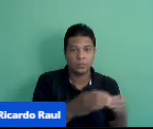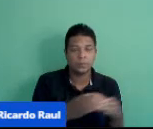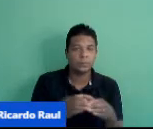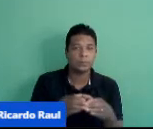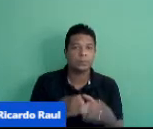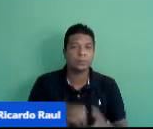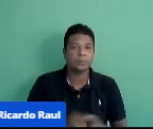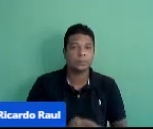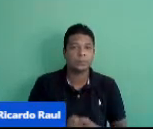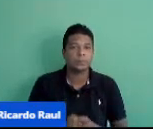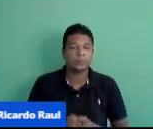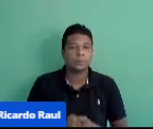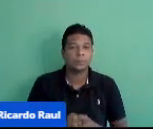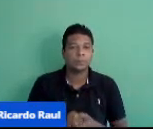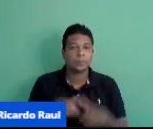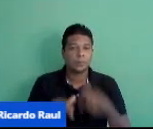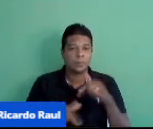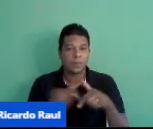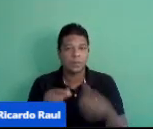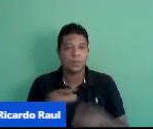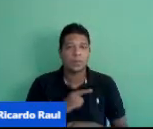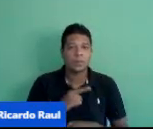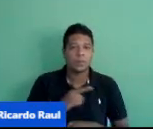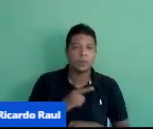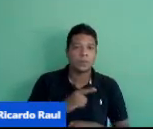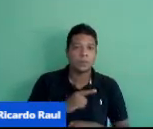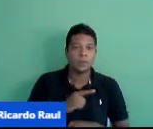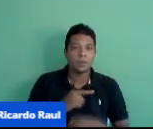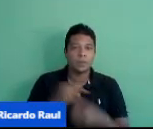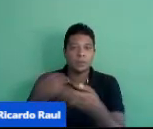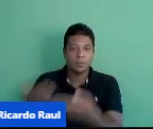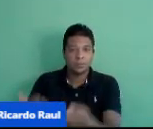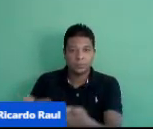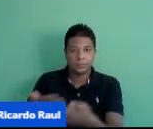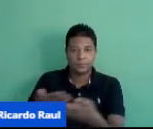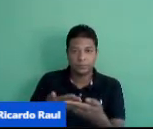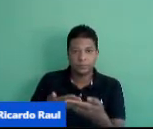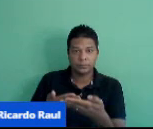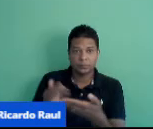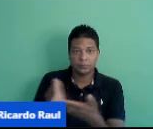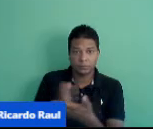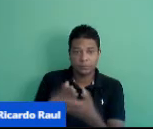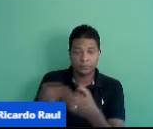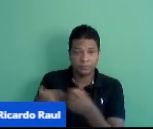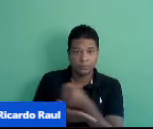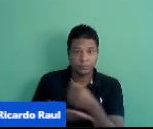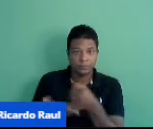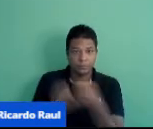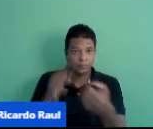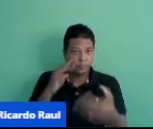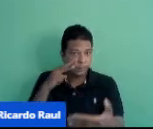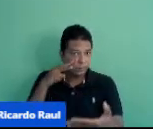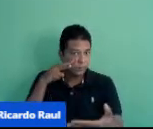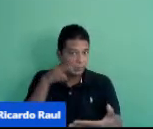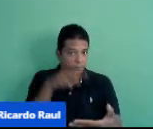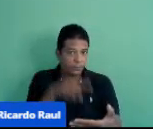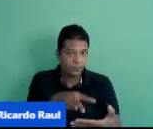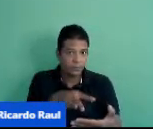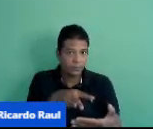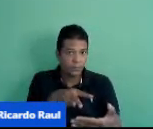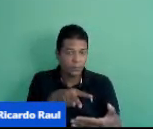o trabalho que eu tenho realizado ao receber o caderno base, inicialmente, identificar as questões, né,